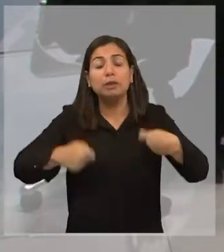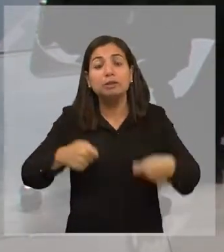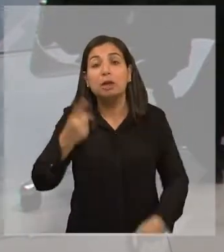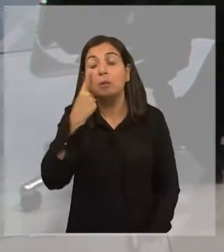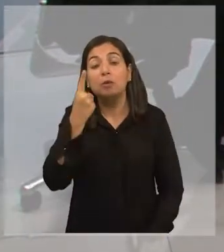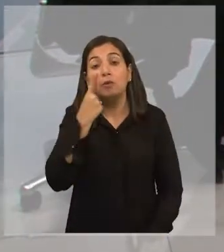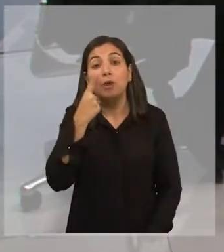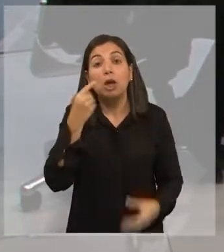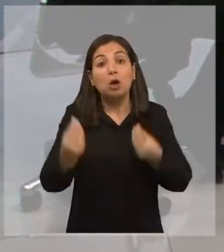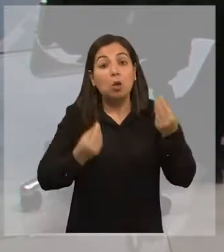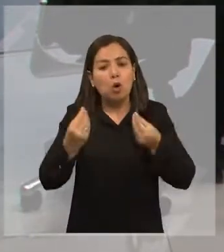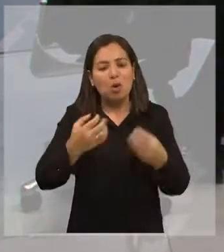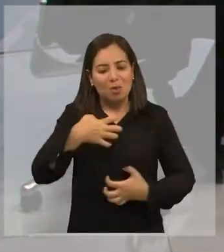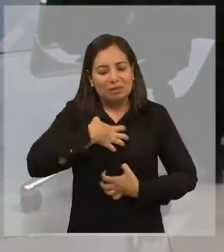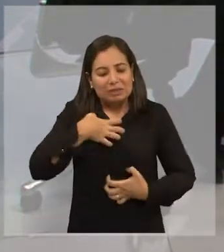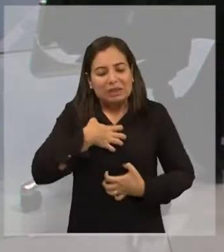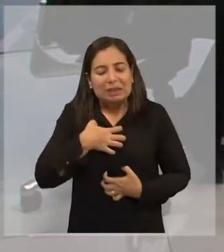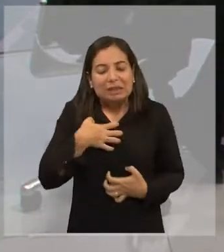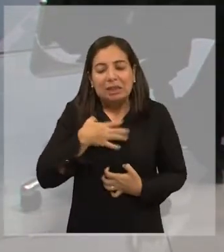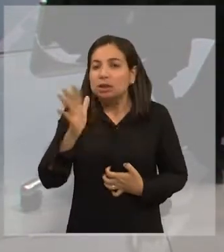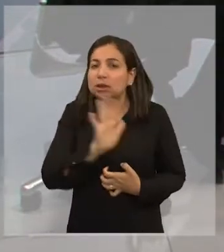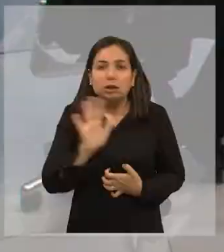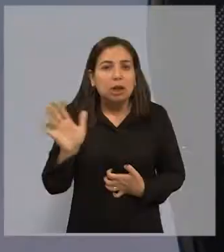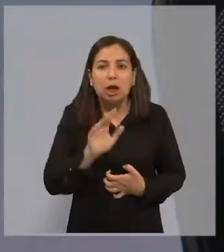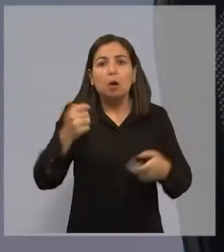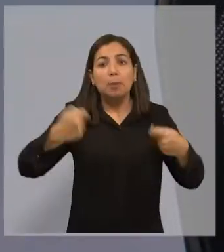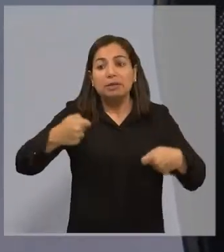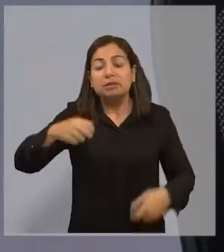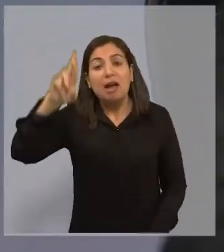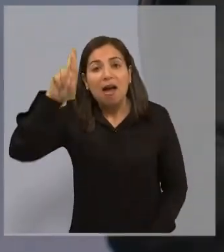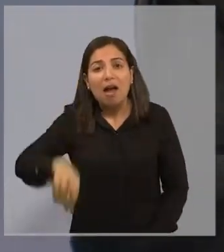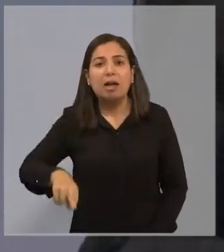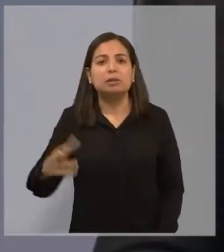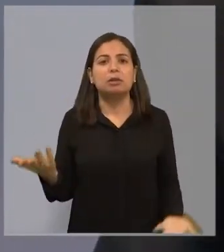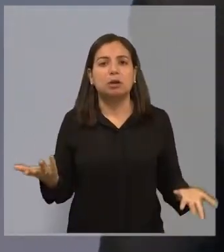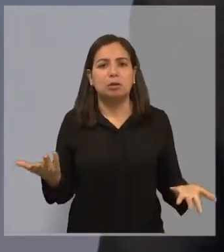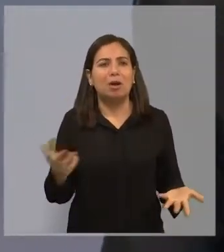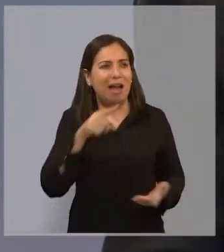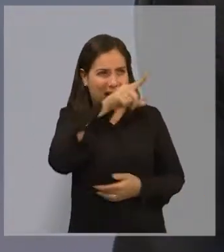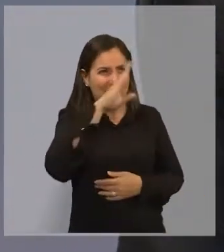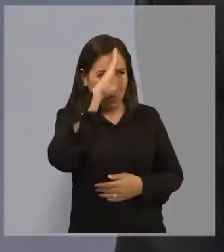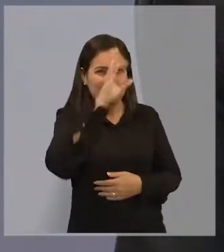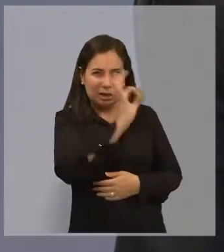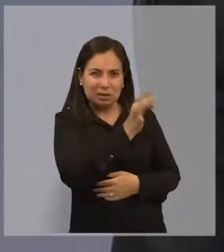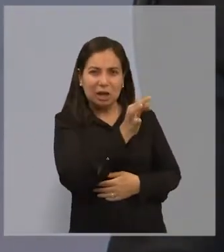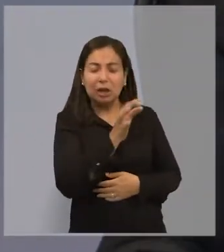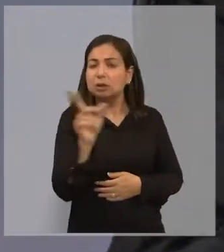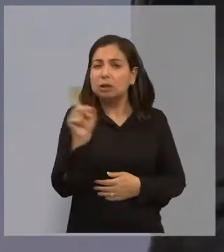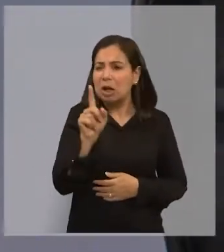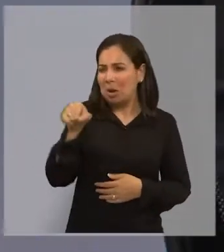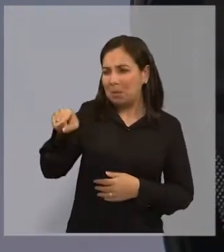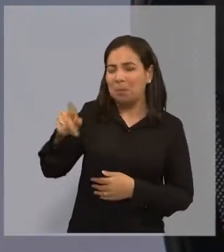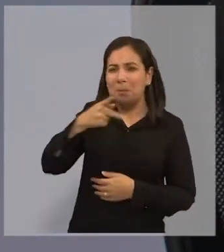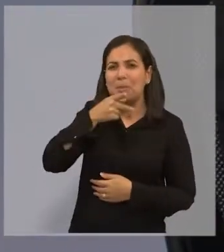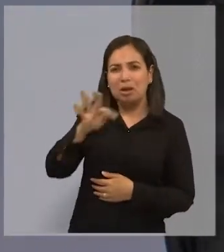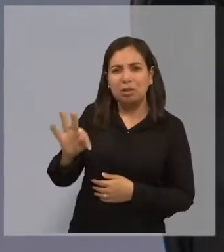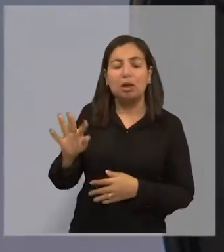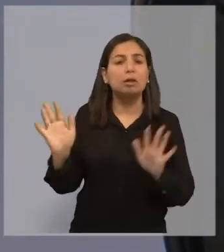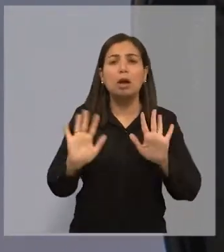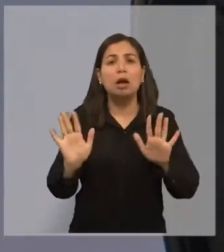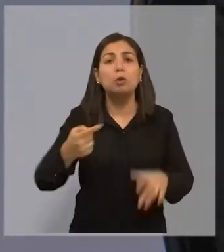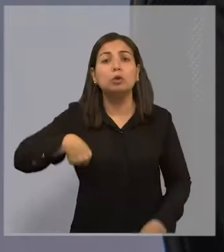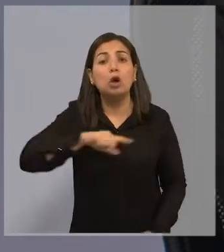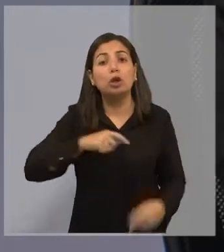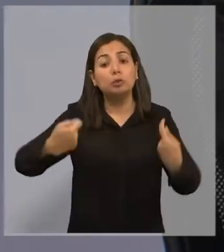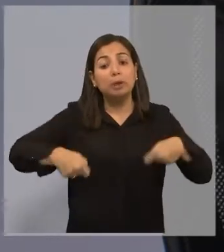tirando essa emoção. O Bolsonaro, só ele está certo. Não, é só o PT que está errado. Vamos pegar os nossos